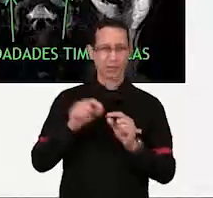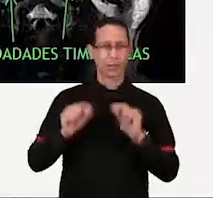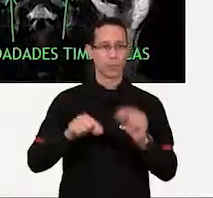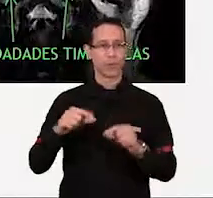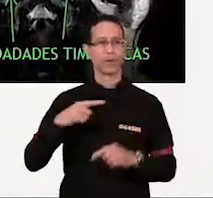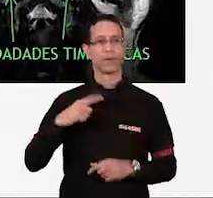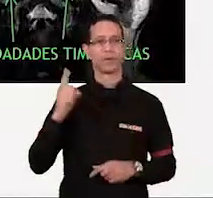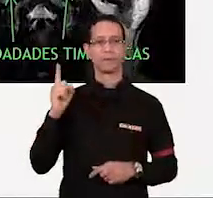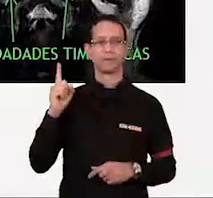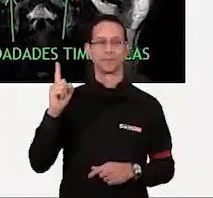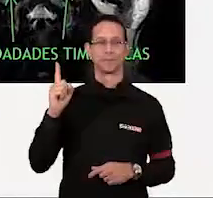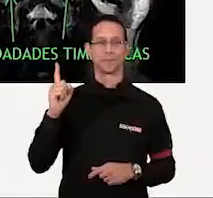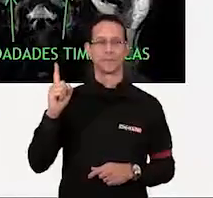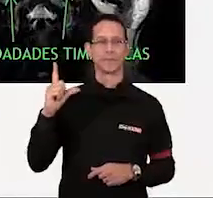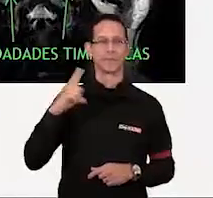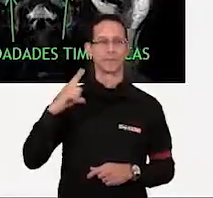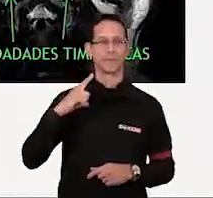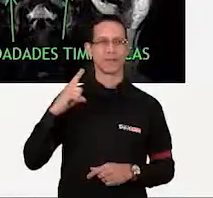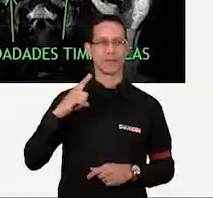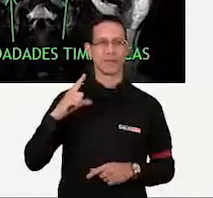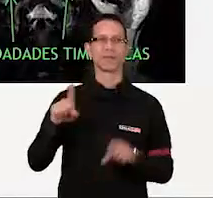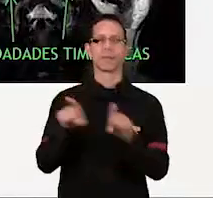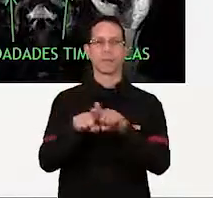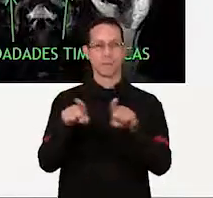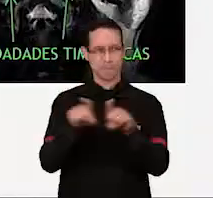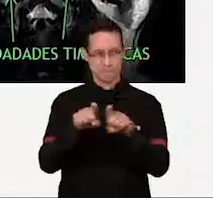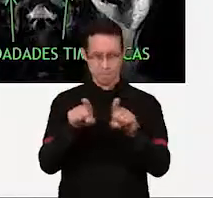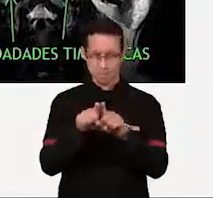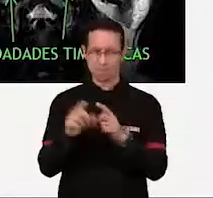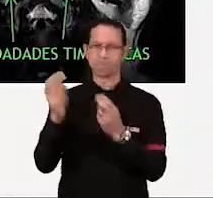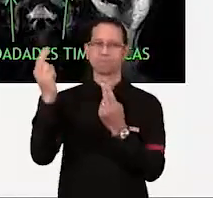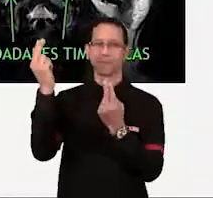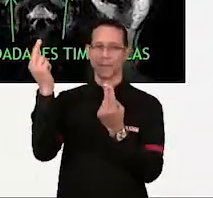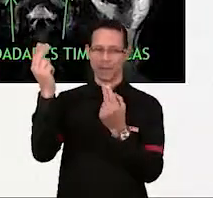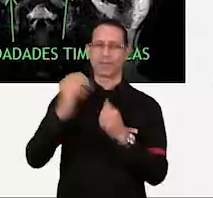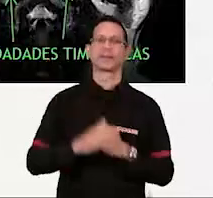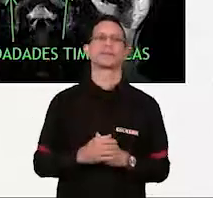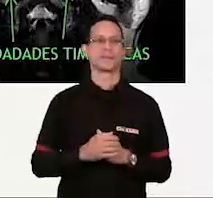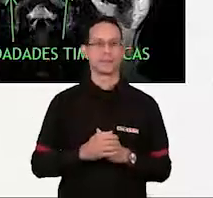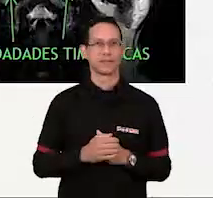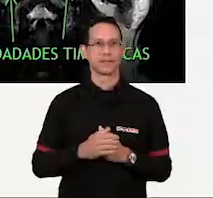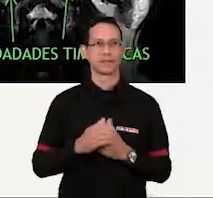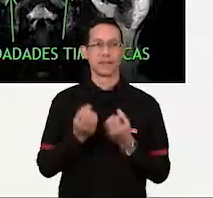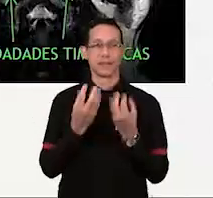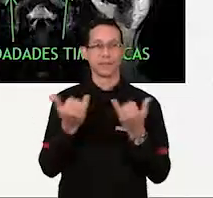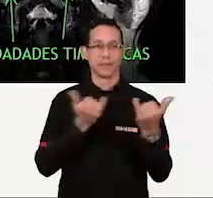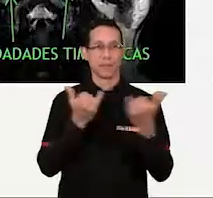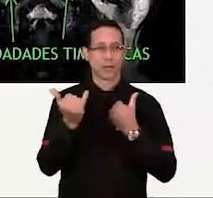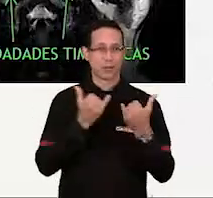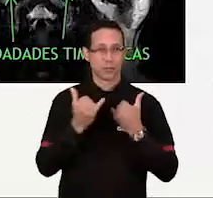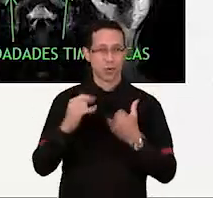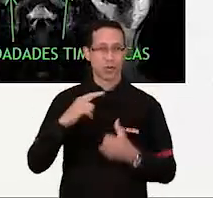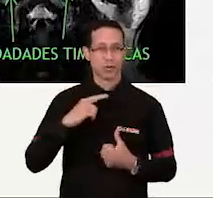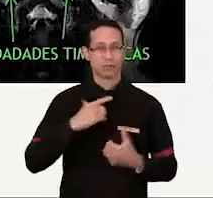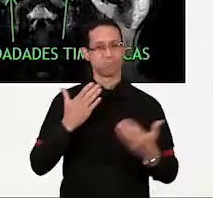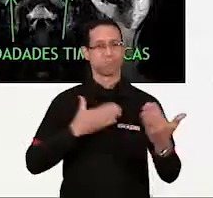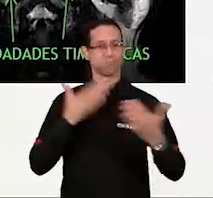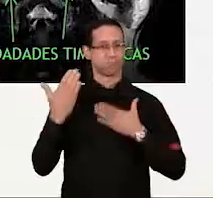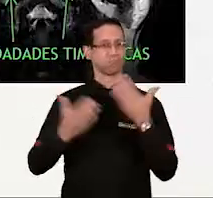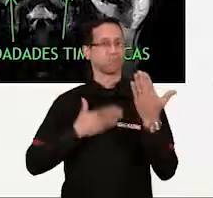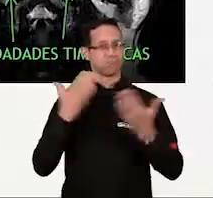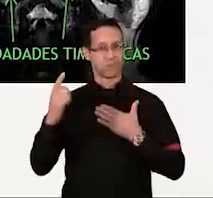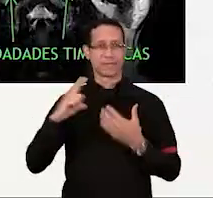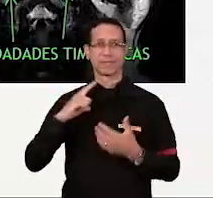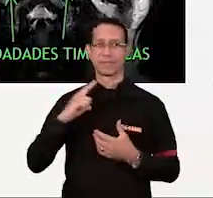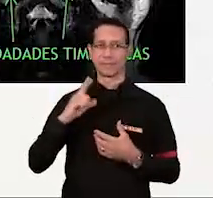aqui é uma expansão da bula também, né? E com algumas informações que têm me assustado